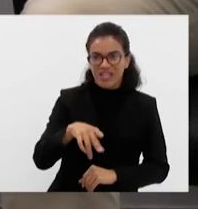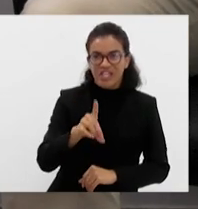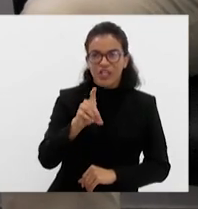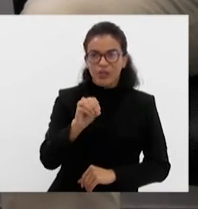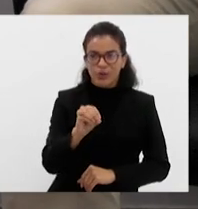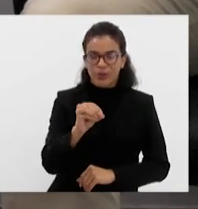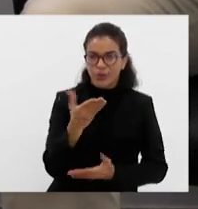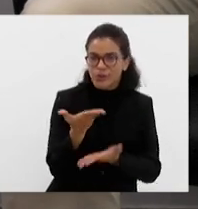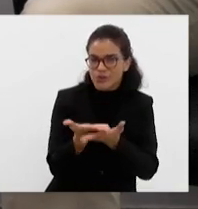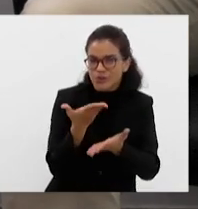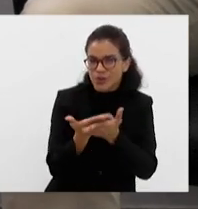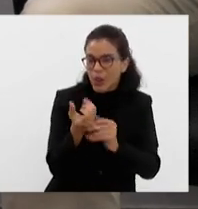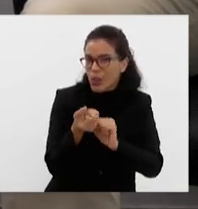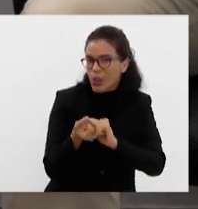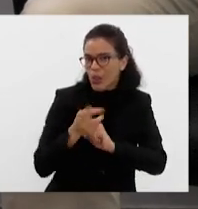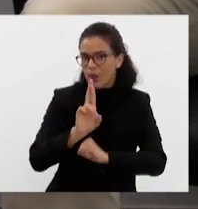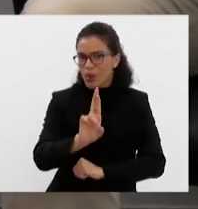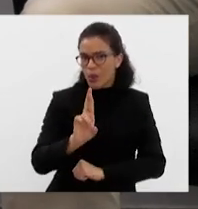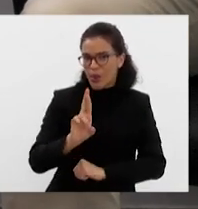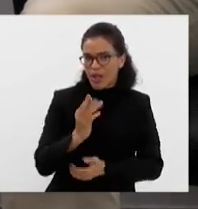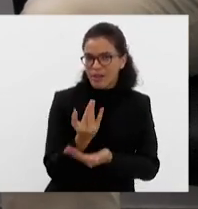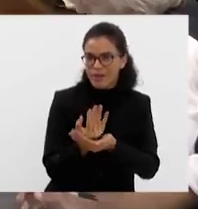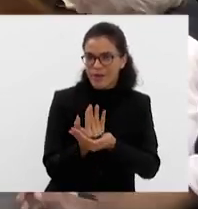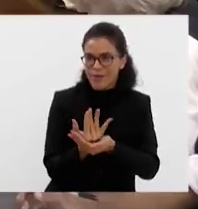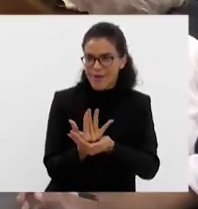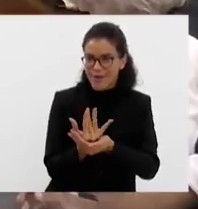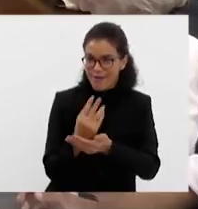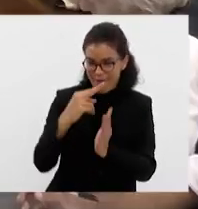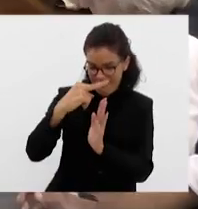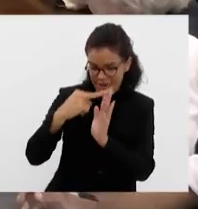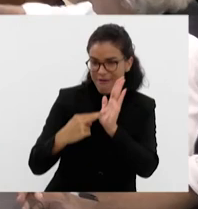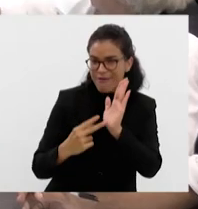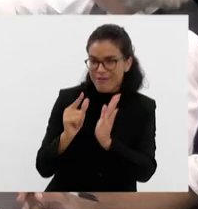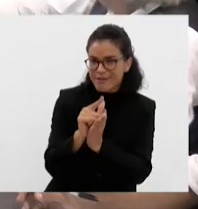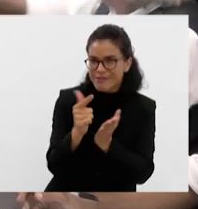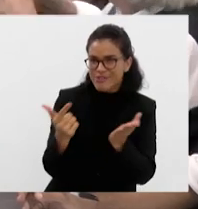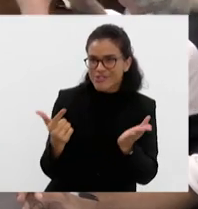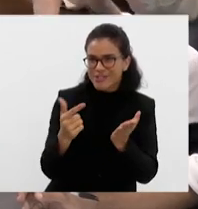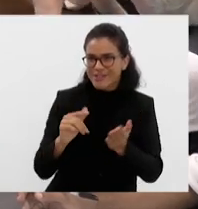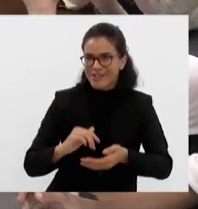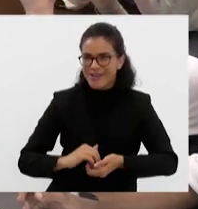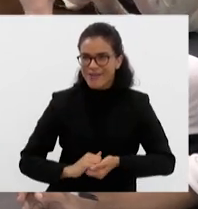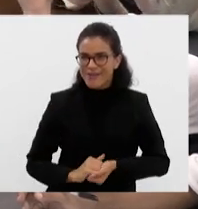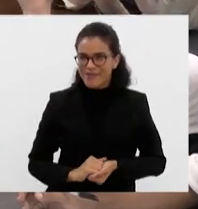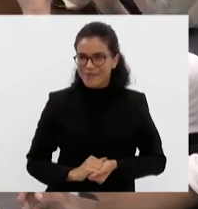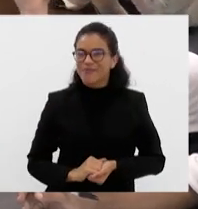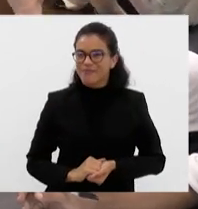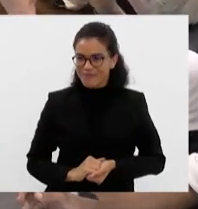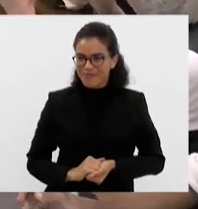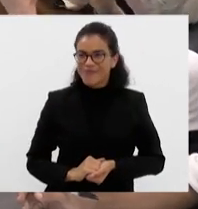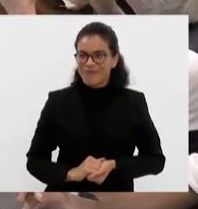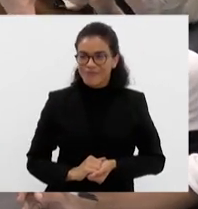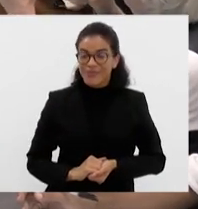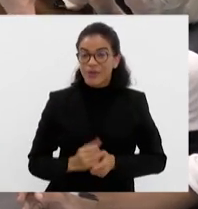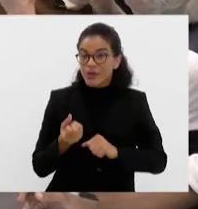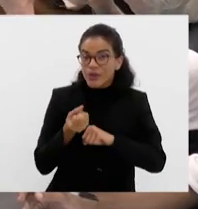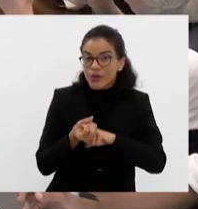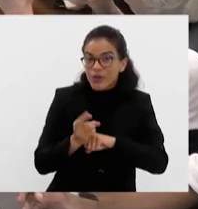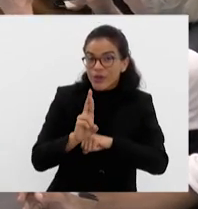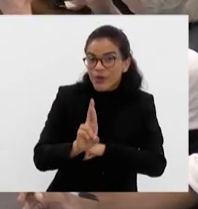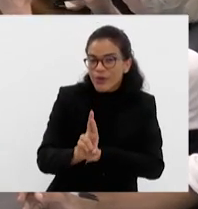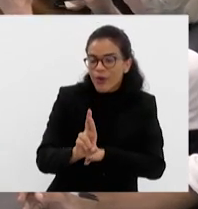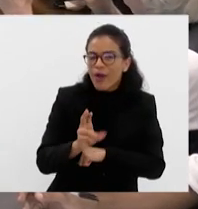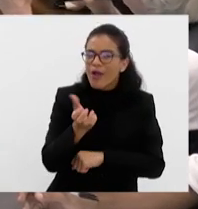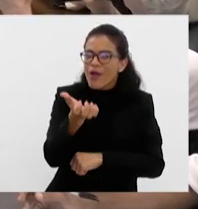querida UERJ. Eu li no jornal. É verdade. Virou notícia das colunas. Sobre esse doutorado. Eu